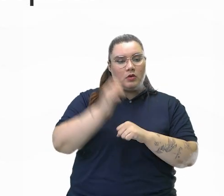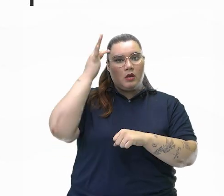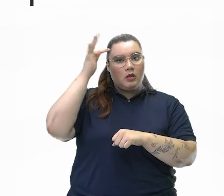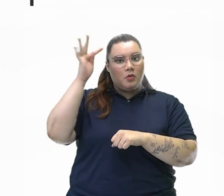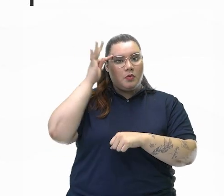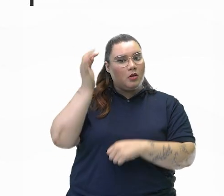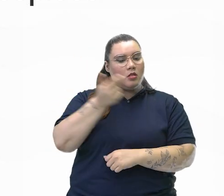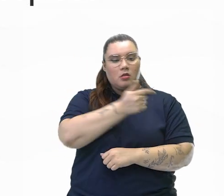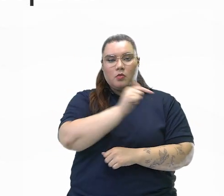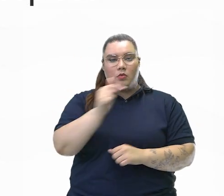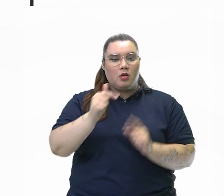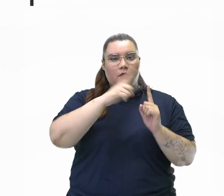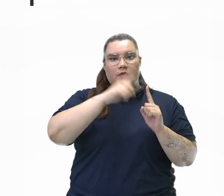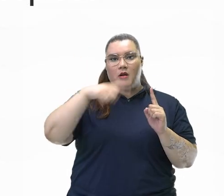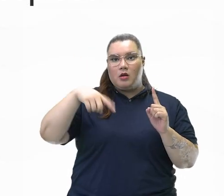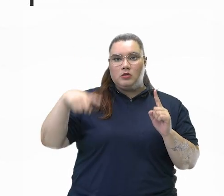invariantes